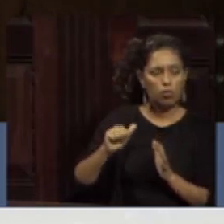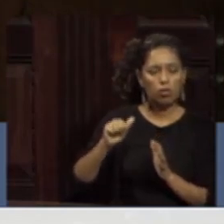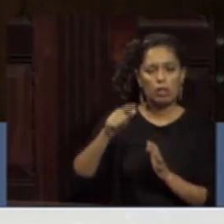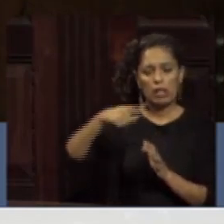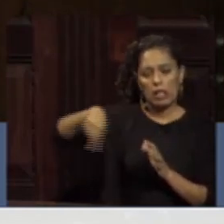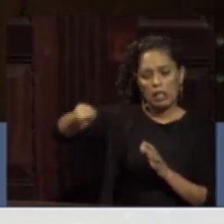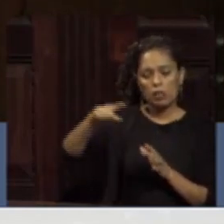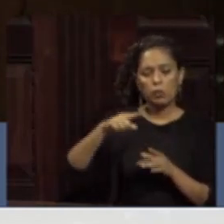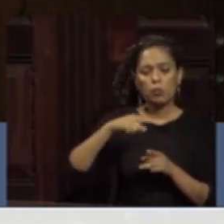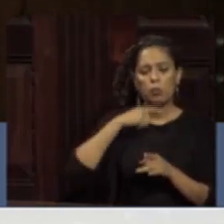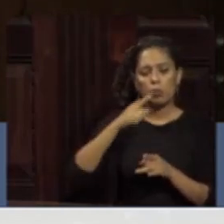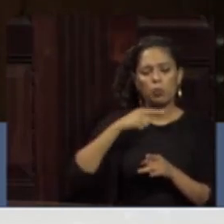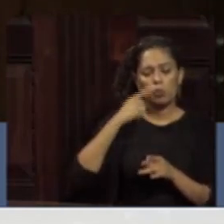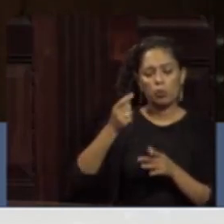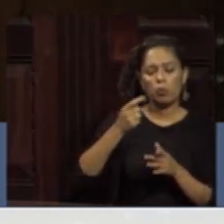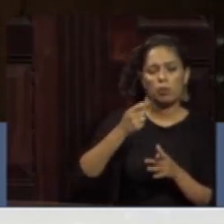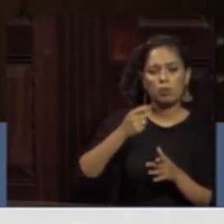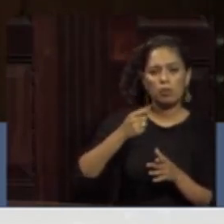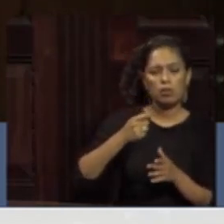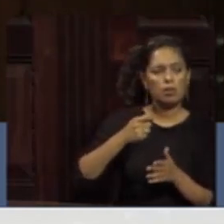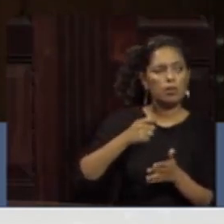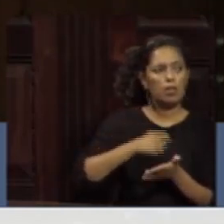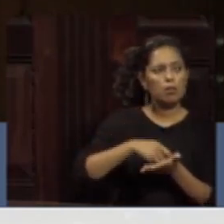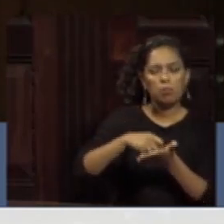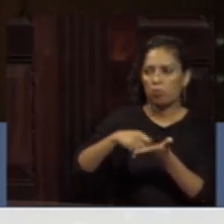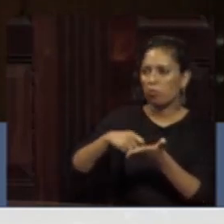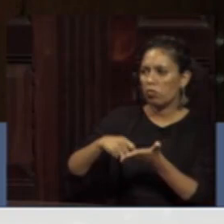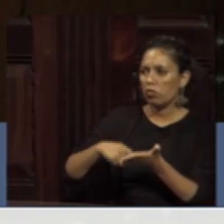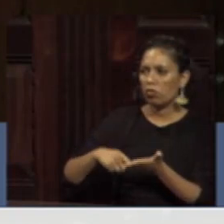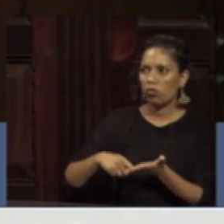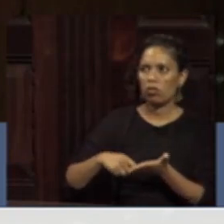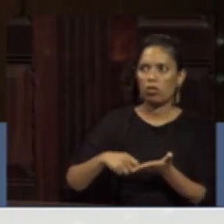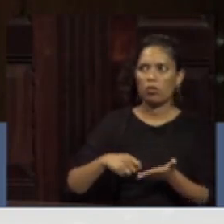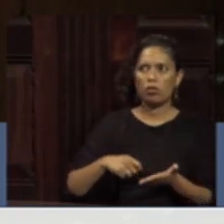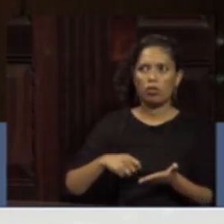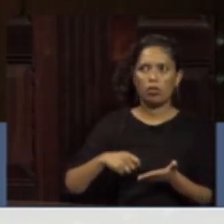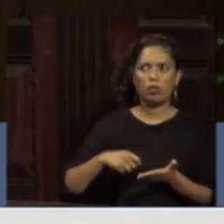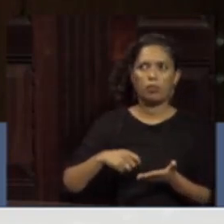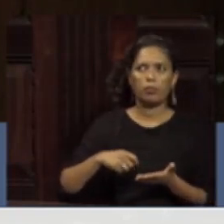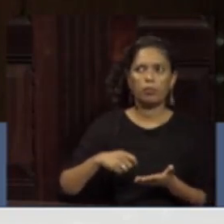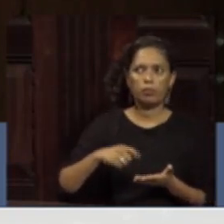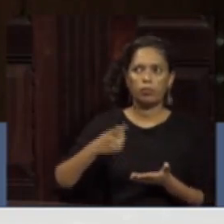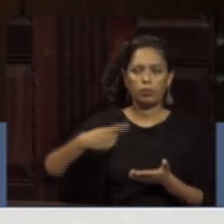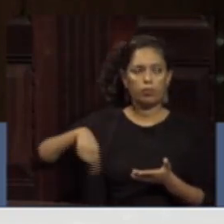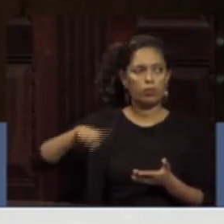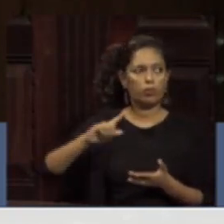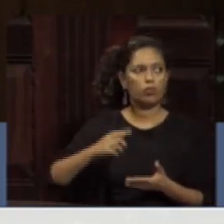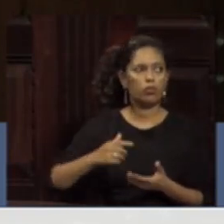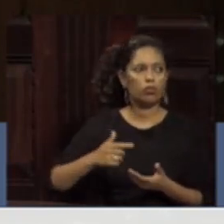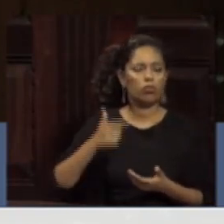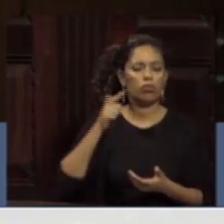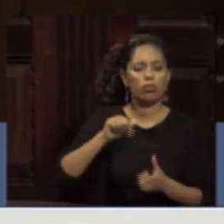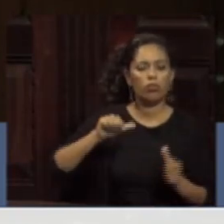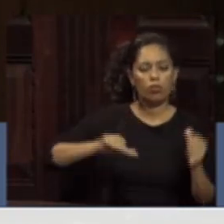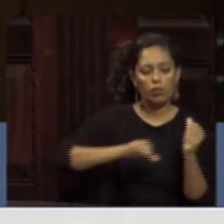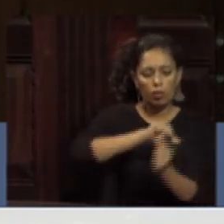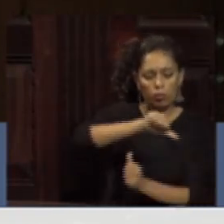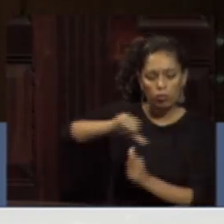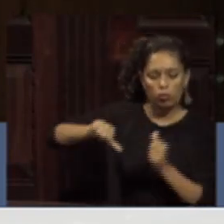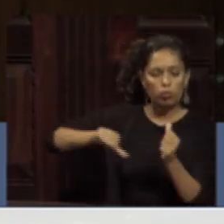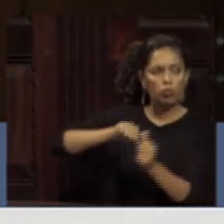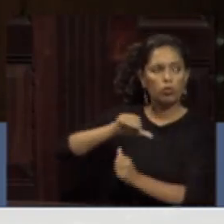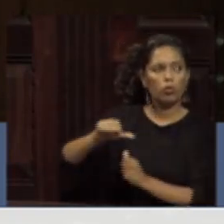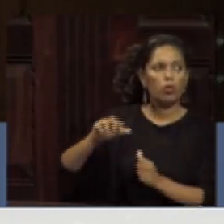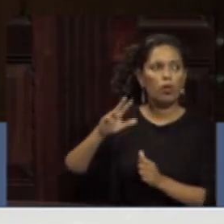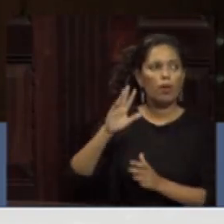matricular na rede. Procuramos o Ministério Público, conseguimos reverter algumas dessas situações, mas a